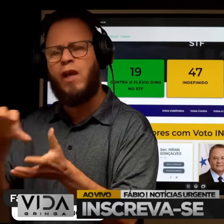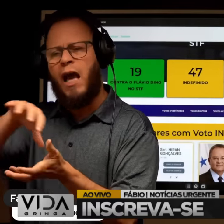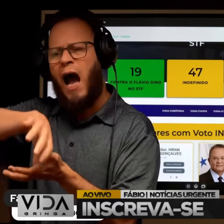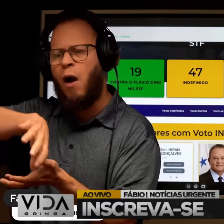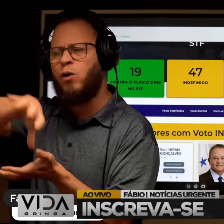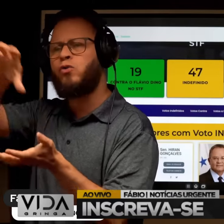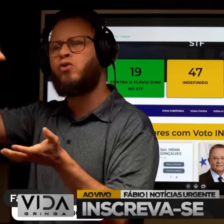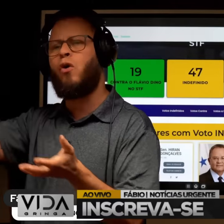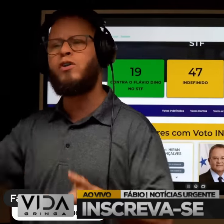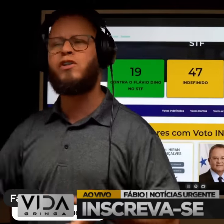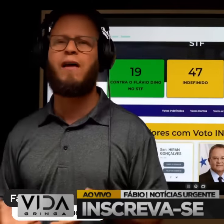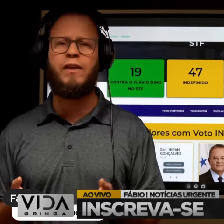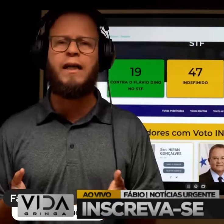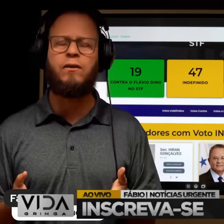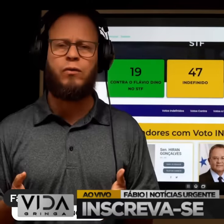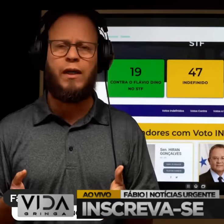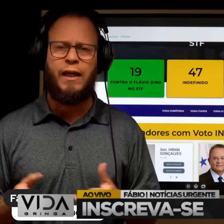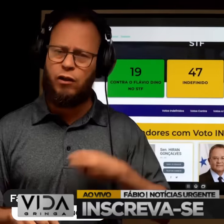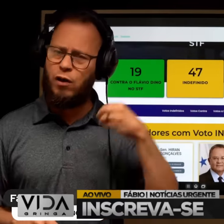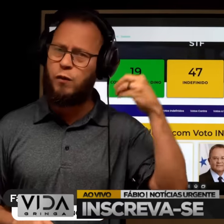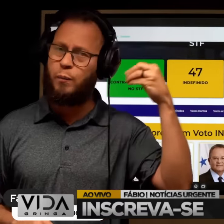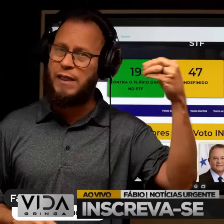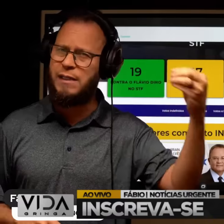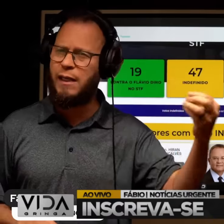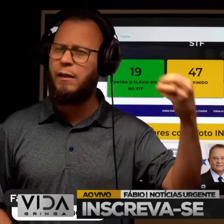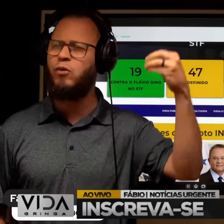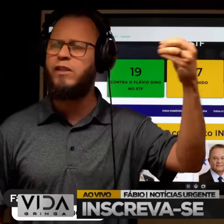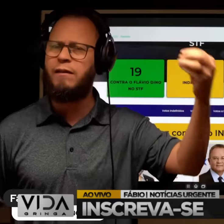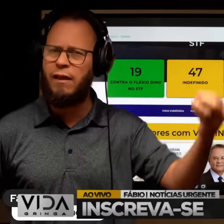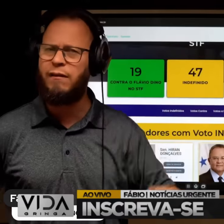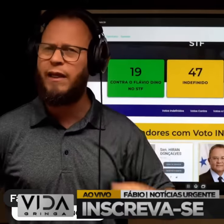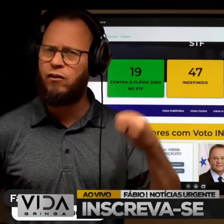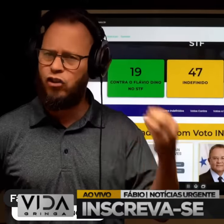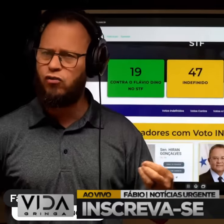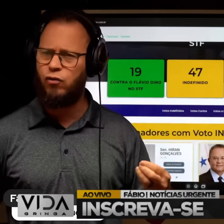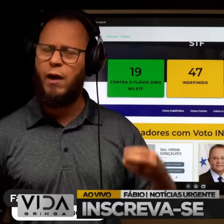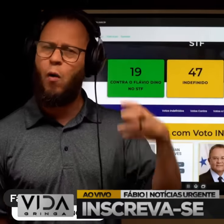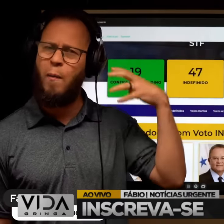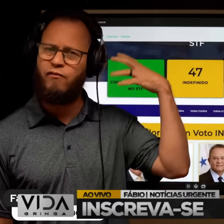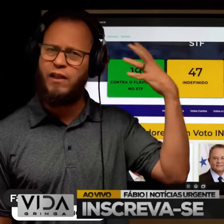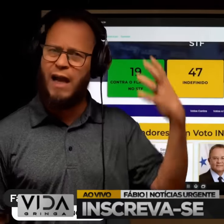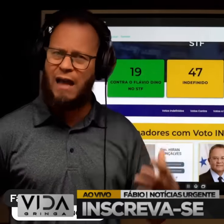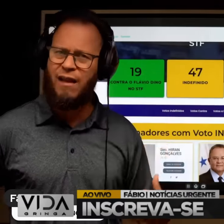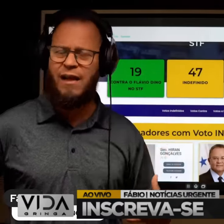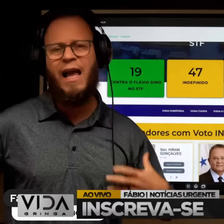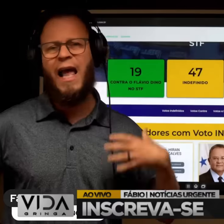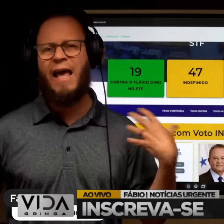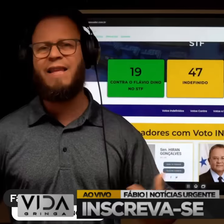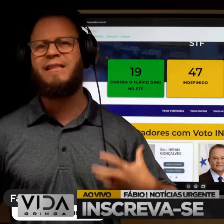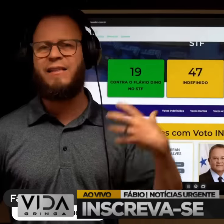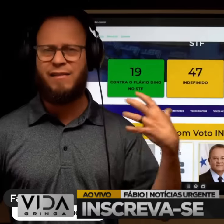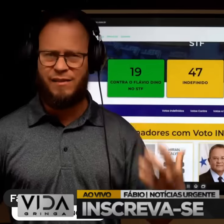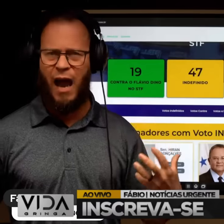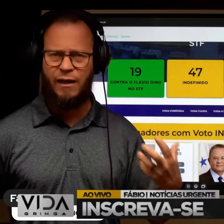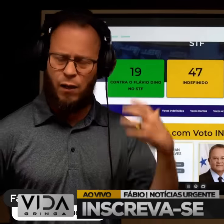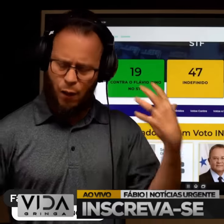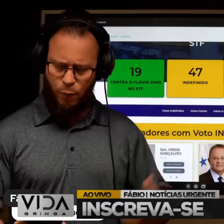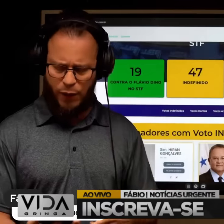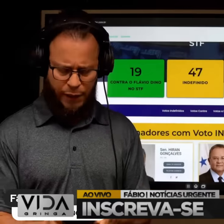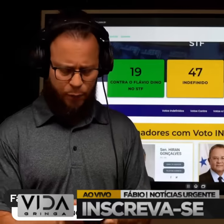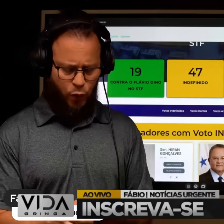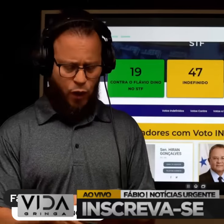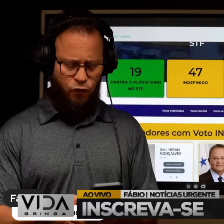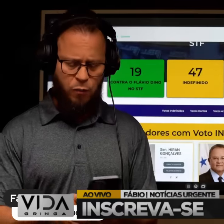lados aonde o jogo está virando e nós precisamos entender disso. Uma virada é necessária.